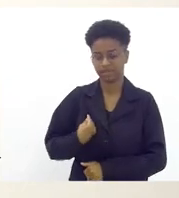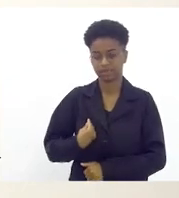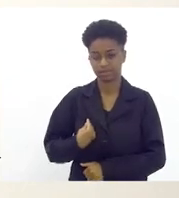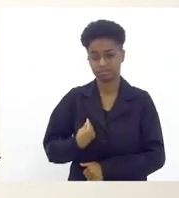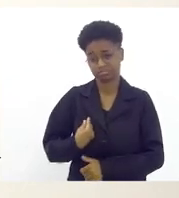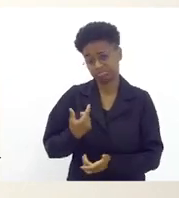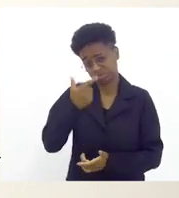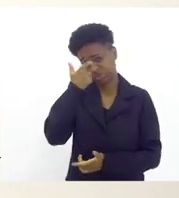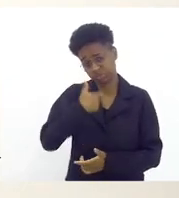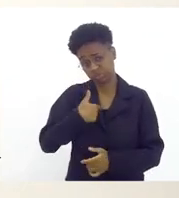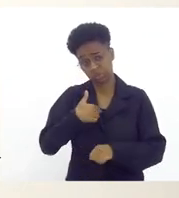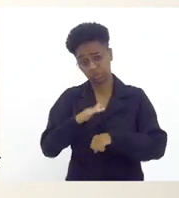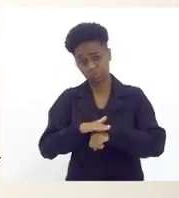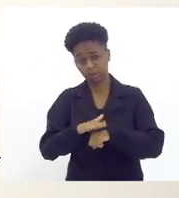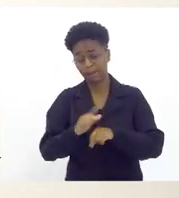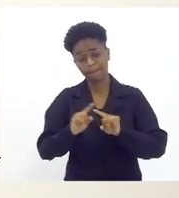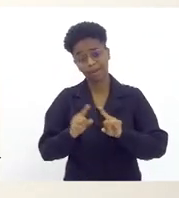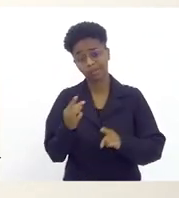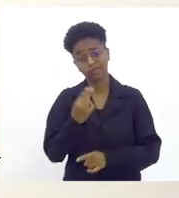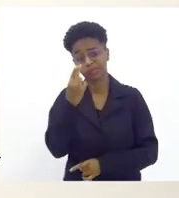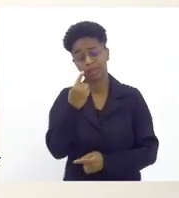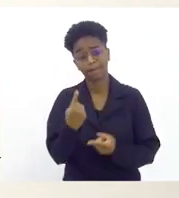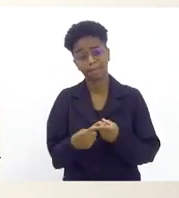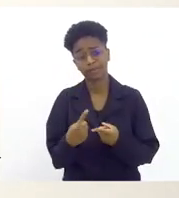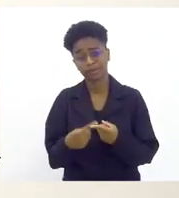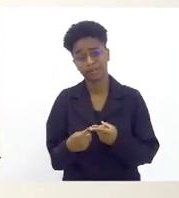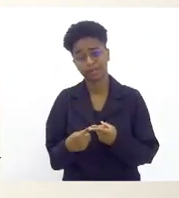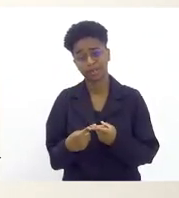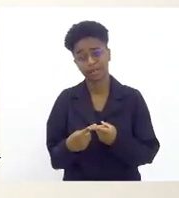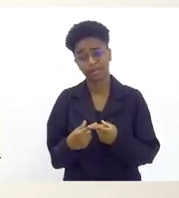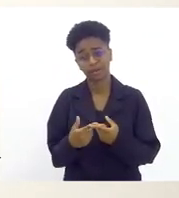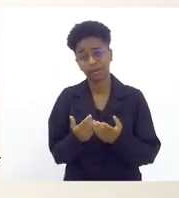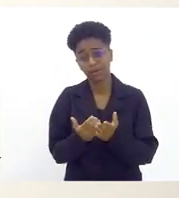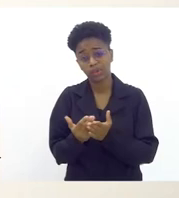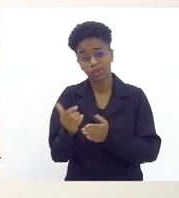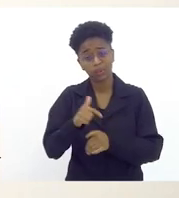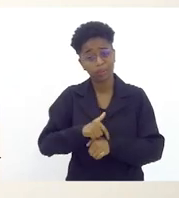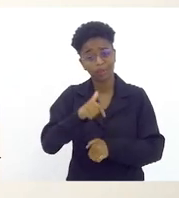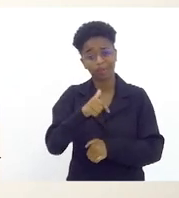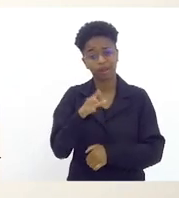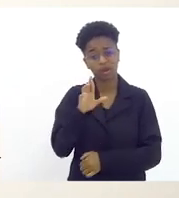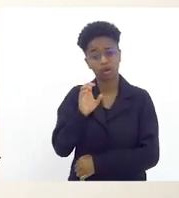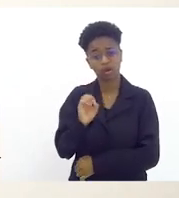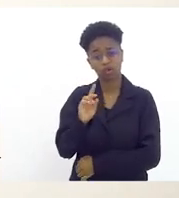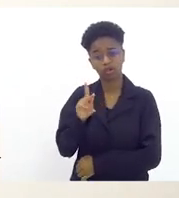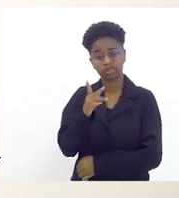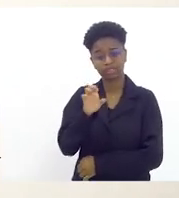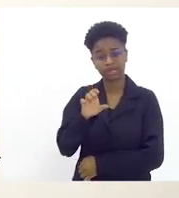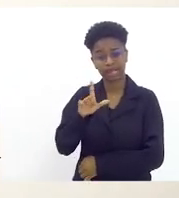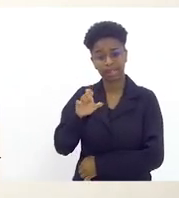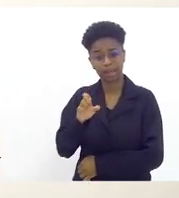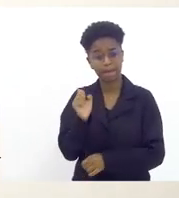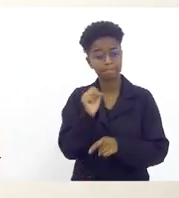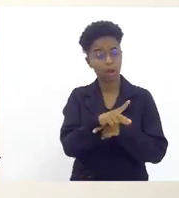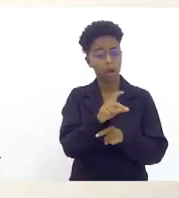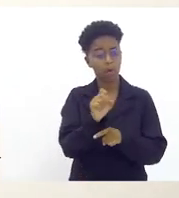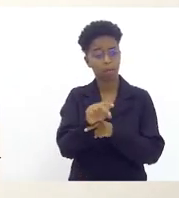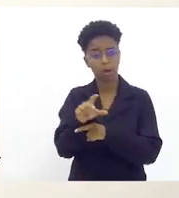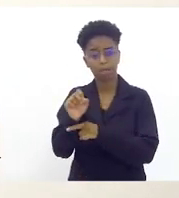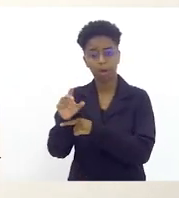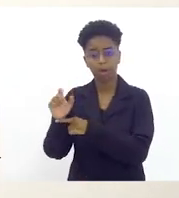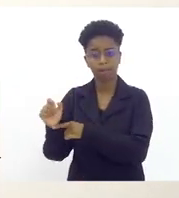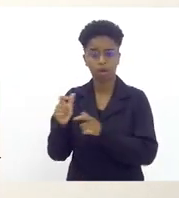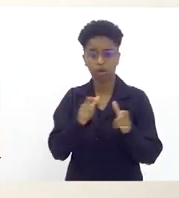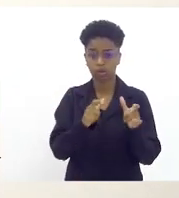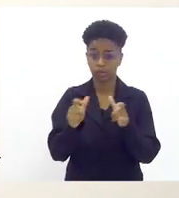sendo eu, né? E não foi possível, porque a partir do momento que a Rochelle adentra dos espaços aos quais